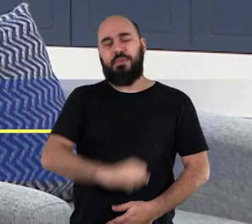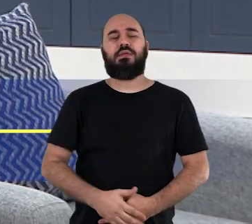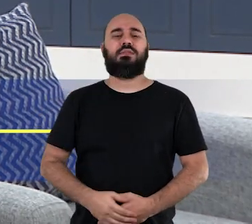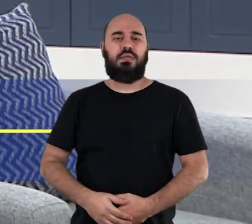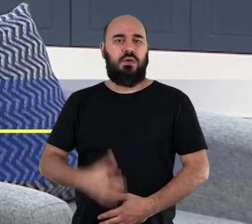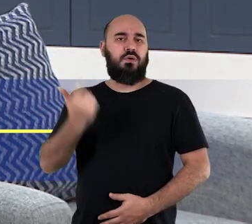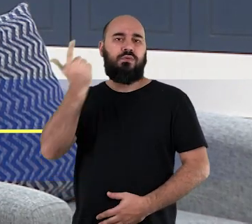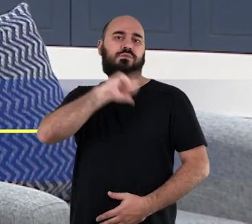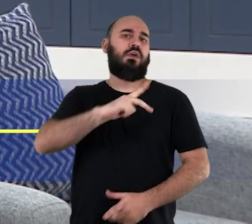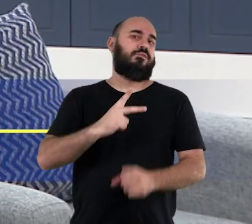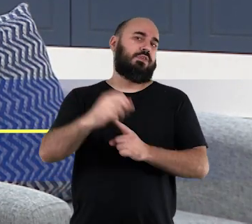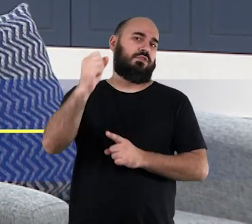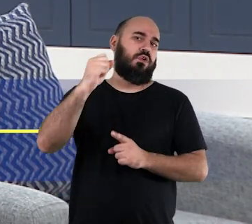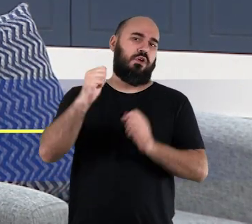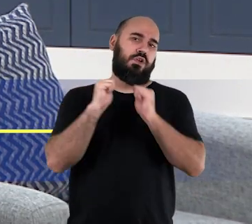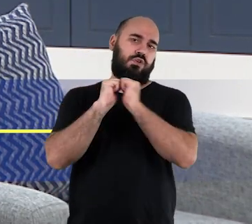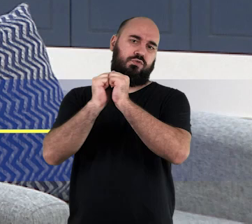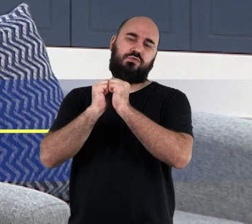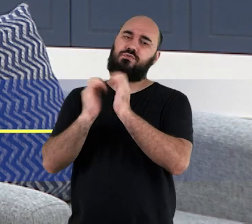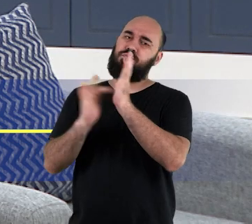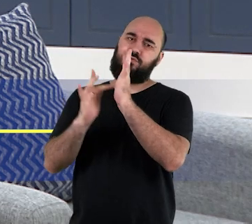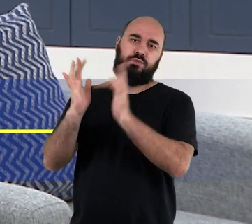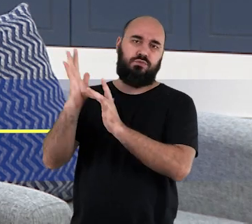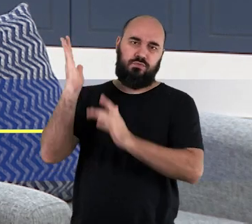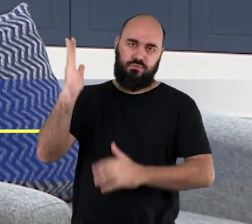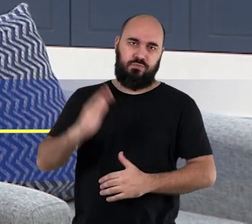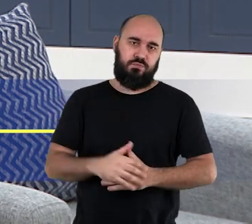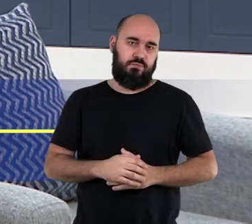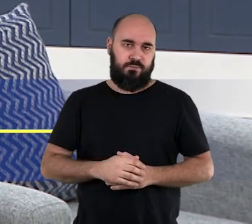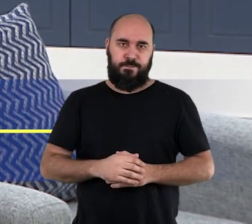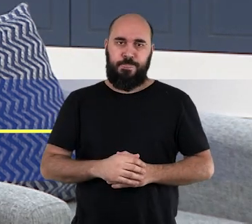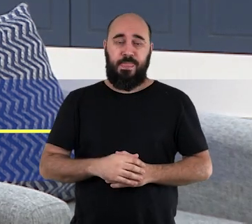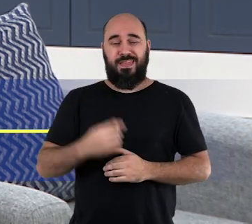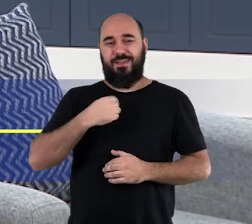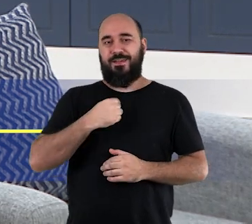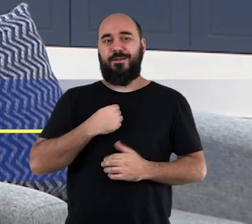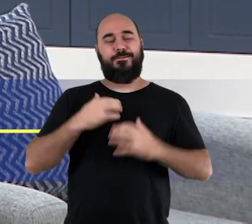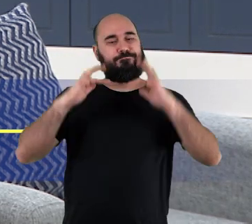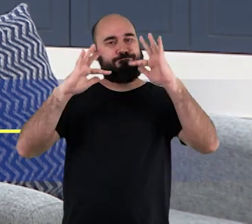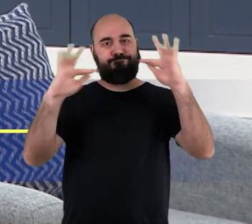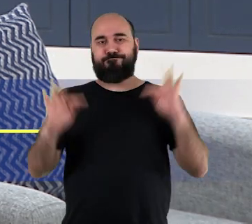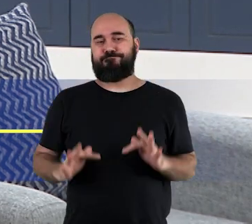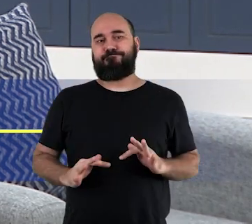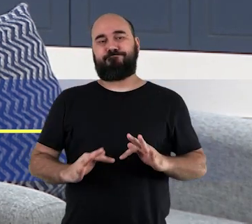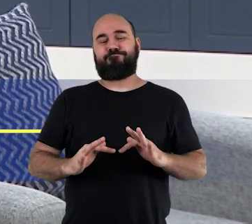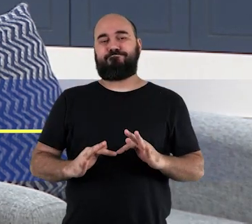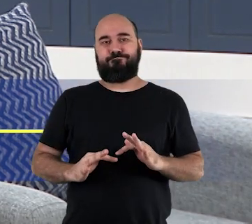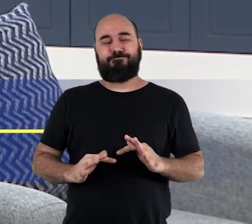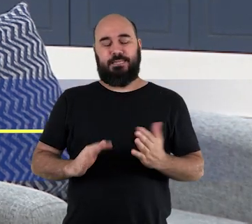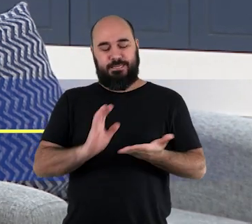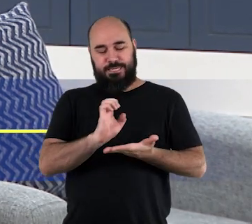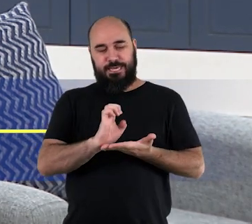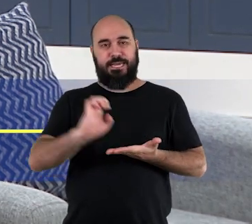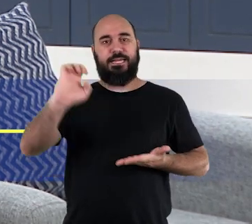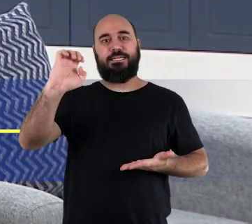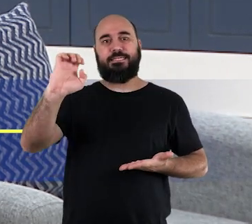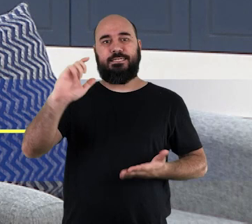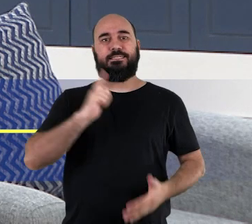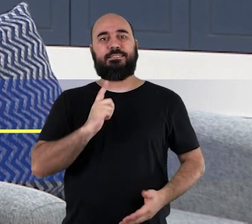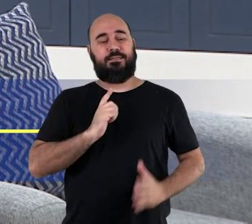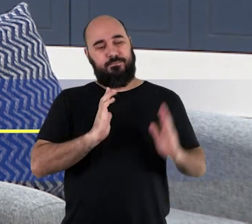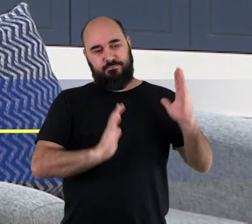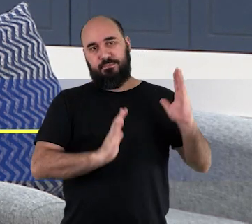Creia nisso. E eu me encanto quando vejo que Elias, apesar de ter tido o seu momento